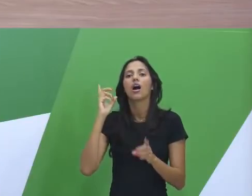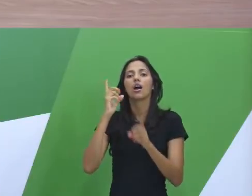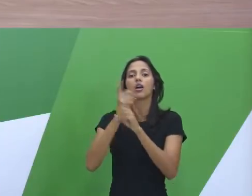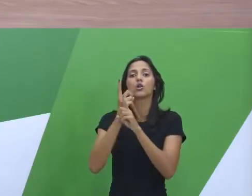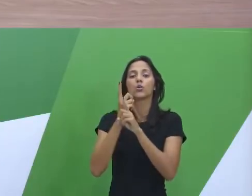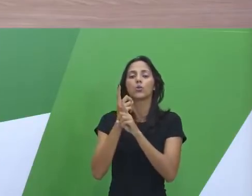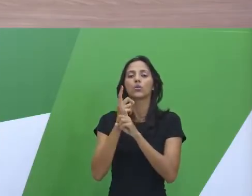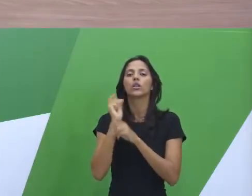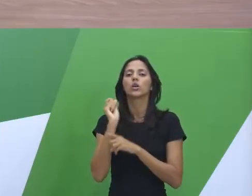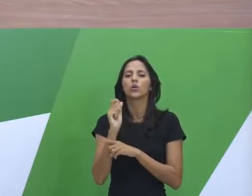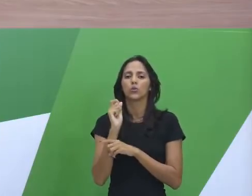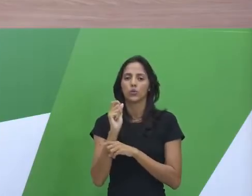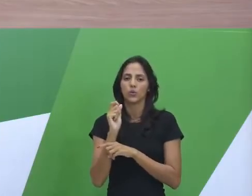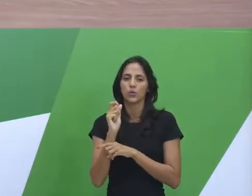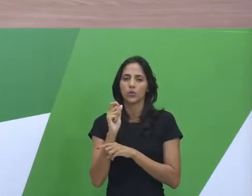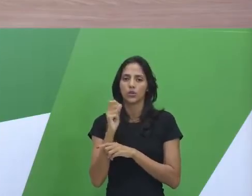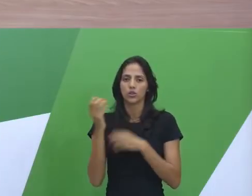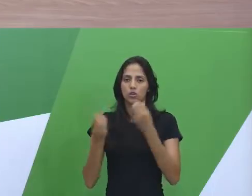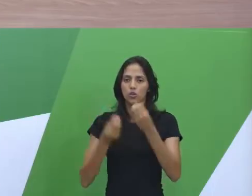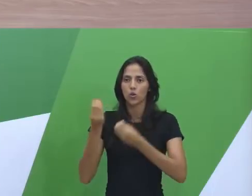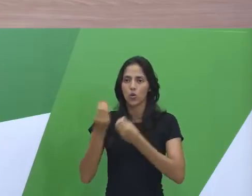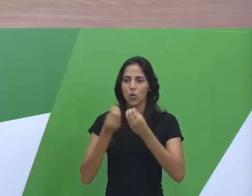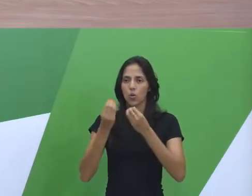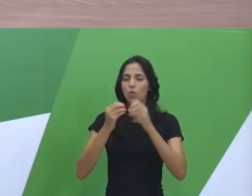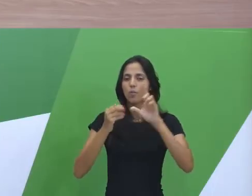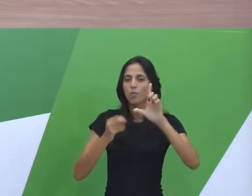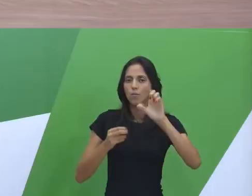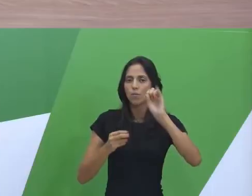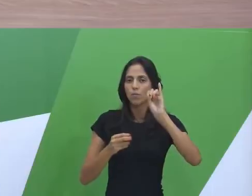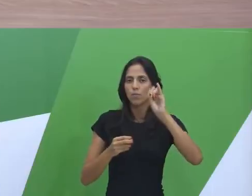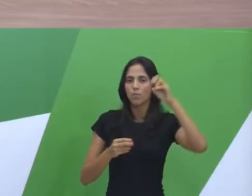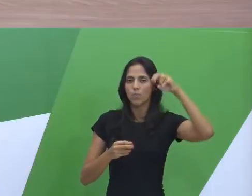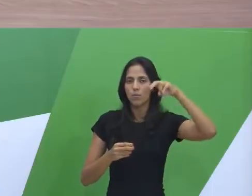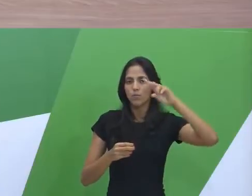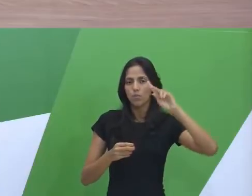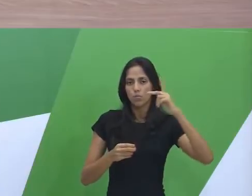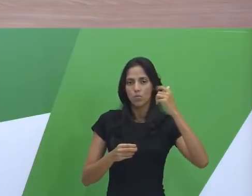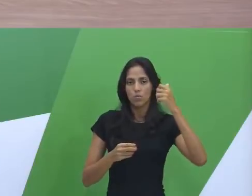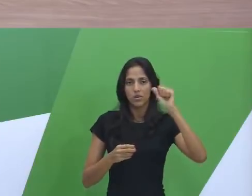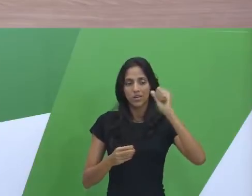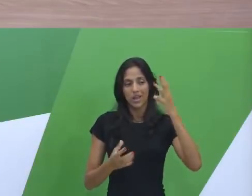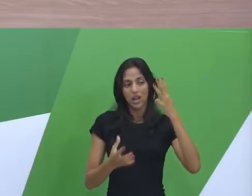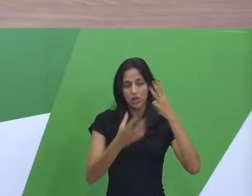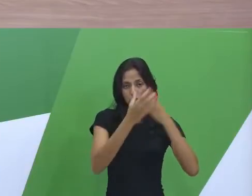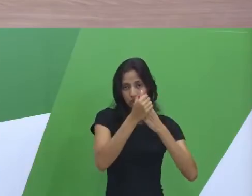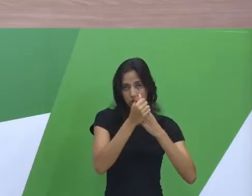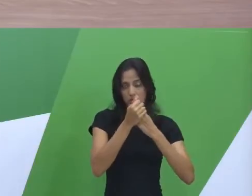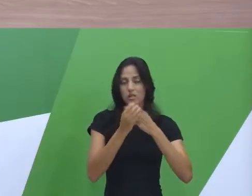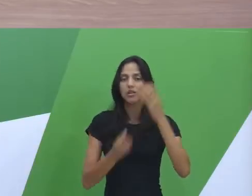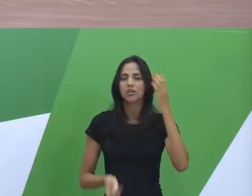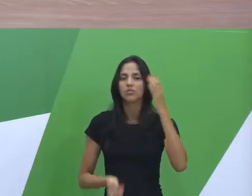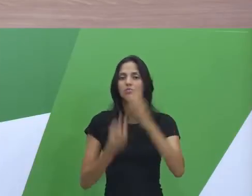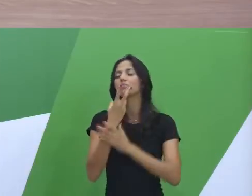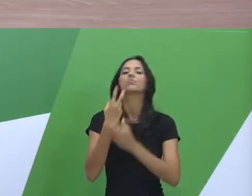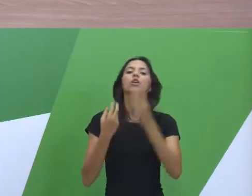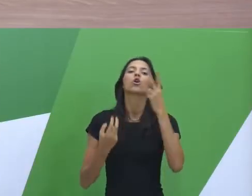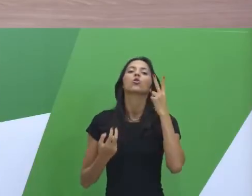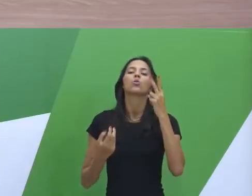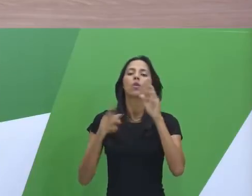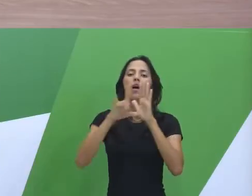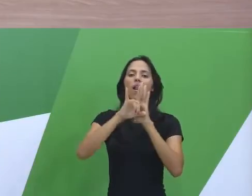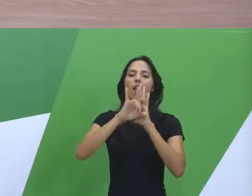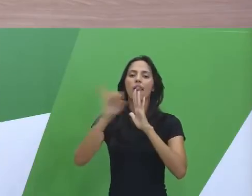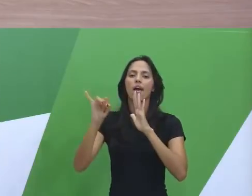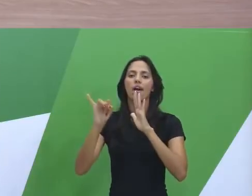começou a identificar entre essas linhas, entre essas razões, e ele construiu duas grandes leis da